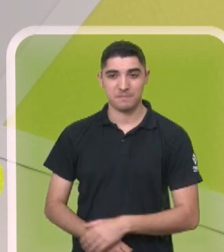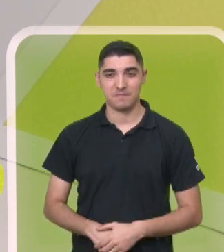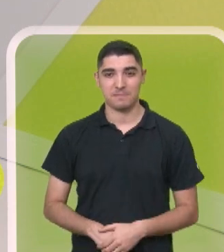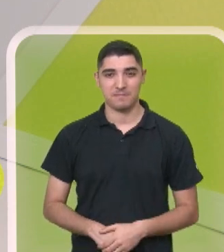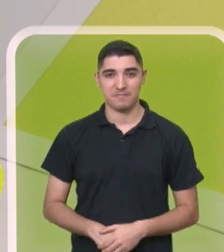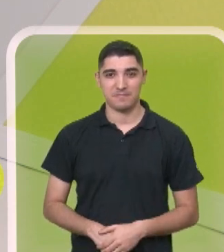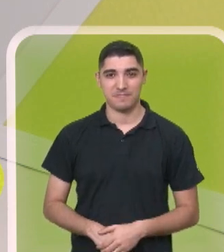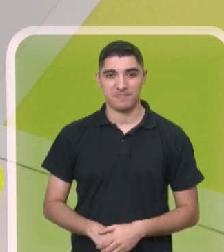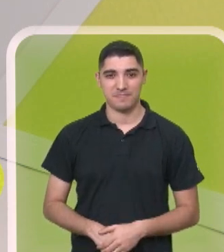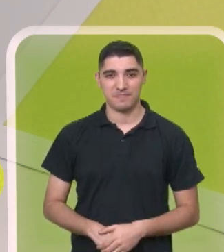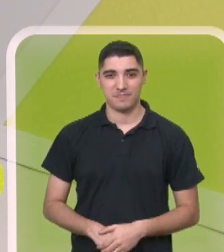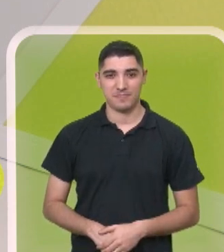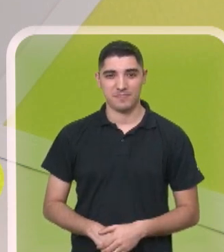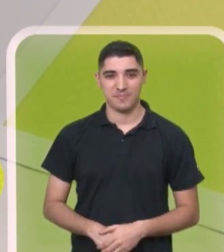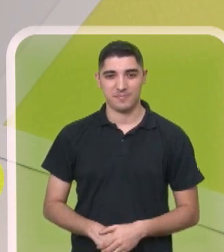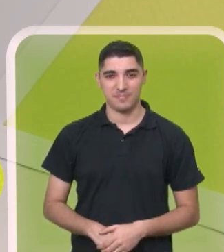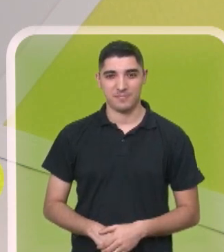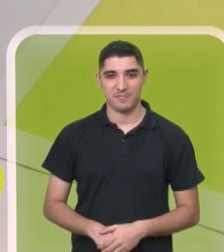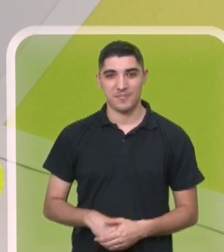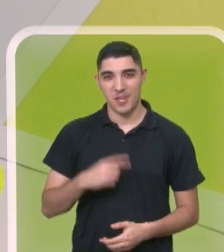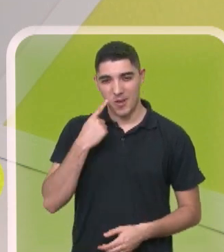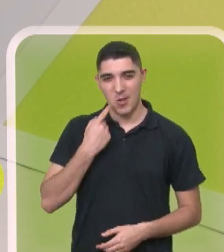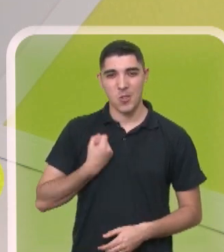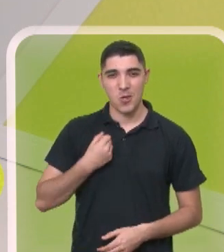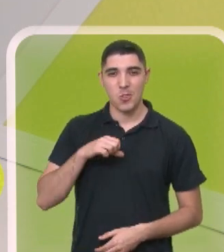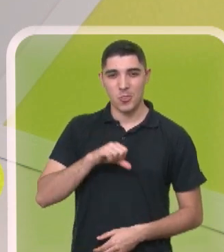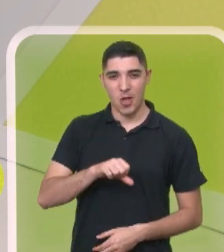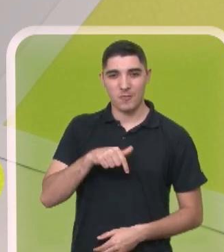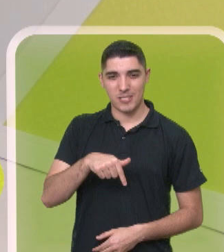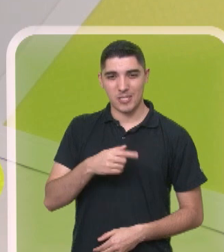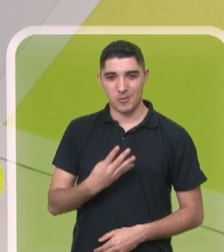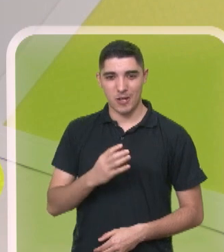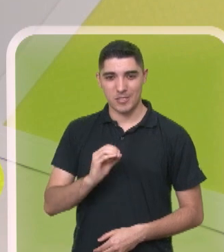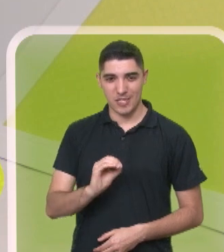12997403-9173. Calma, Matheus. 9, deixa eu olhar aqui na tela.